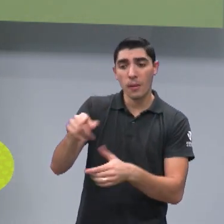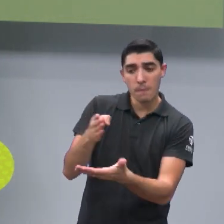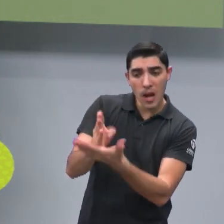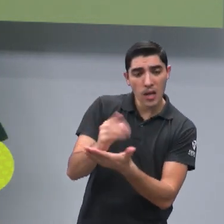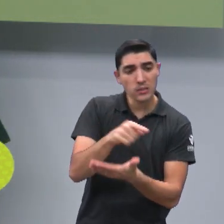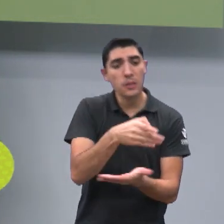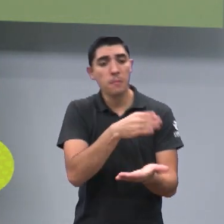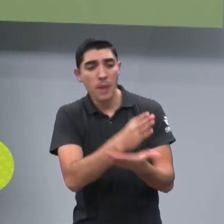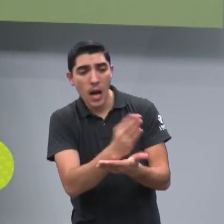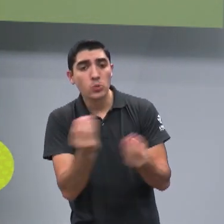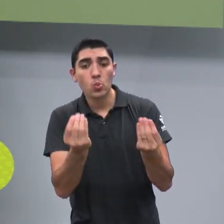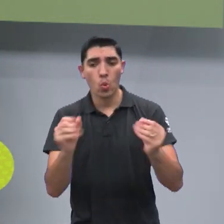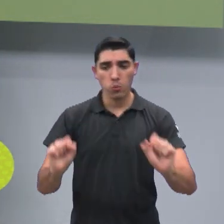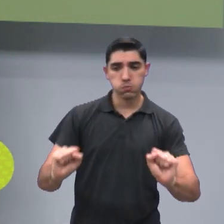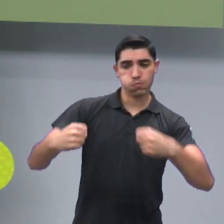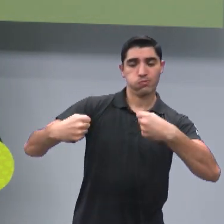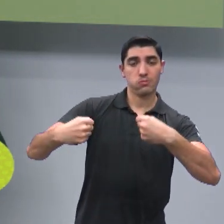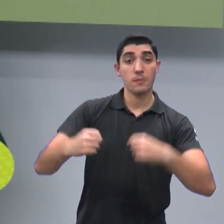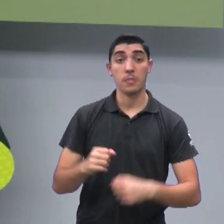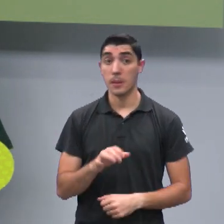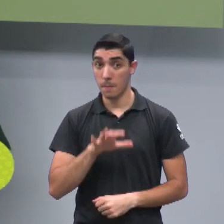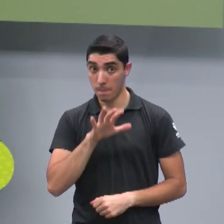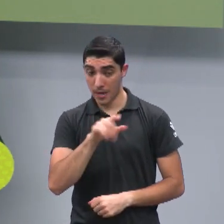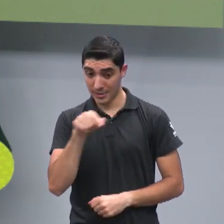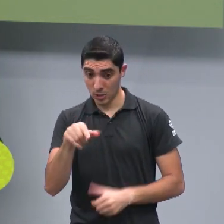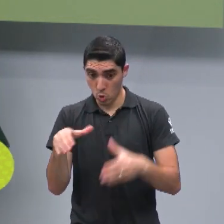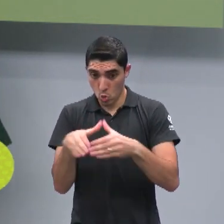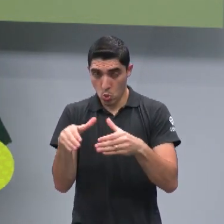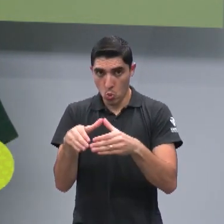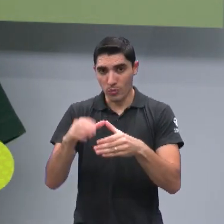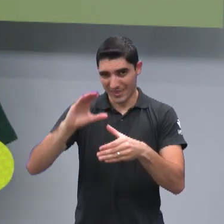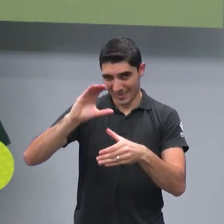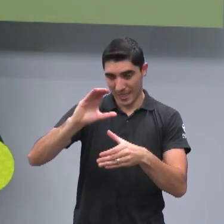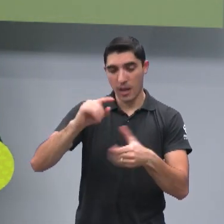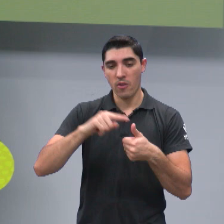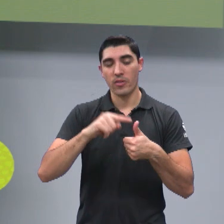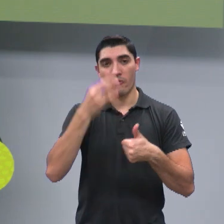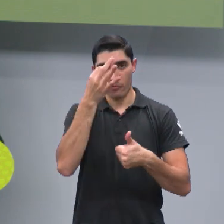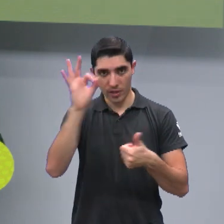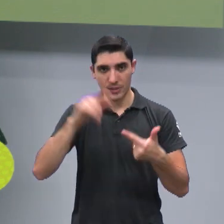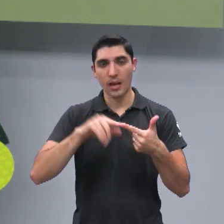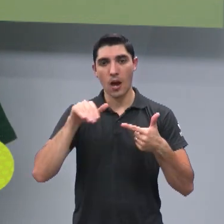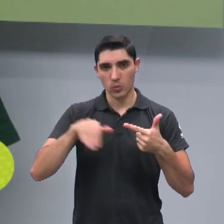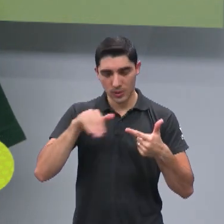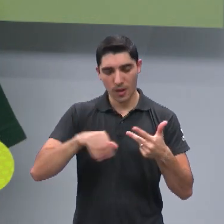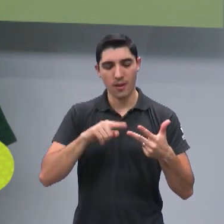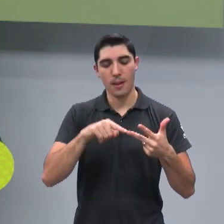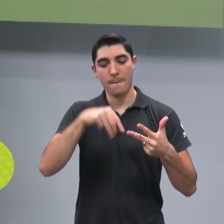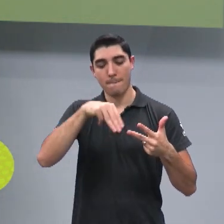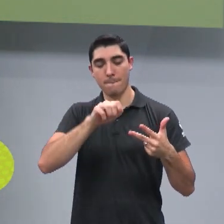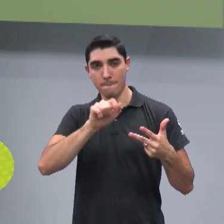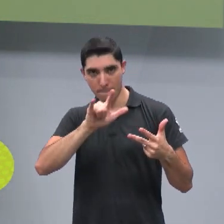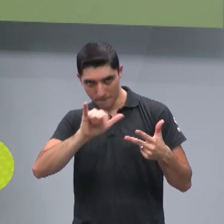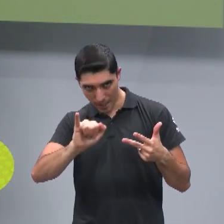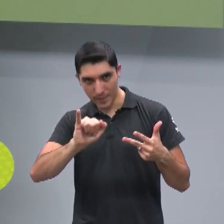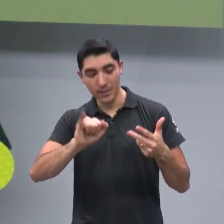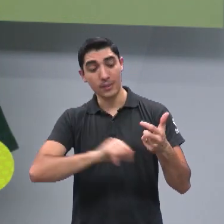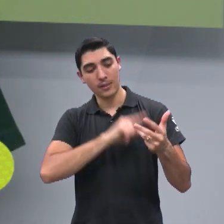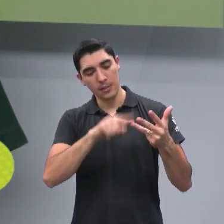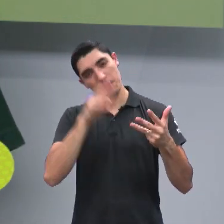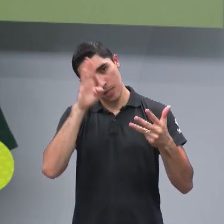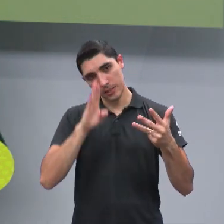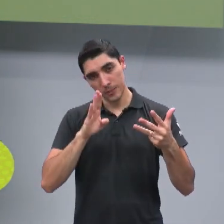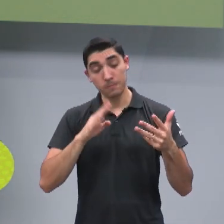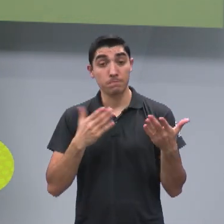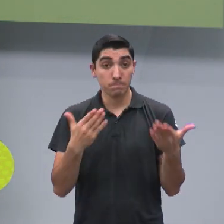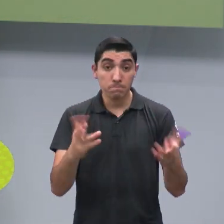isso. Mas esse grupo C aí do Brasil é França, Austrália e Mali, e torcemos para que as duas estejam aí também